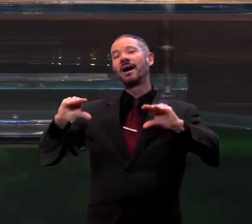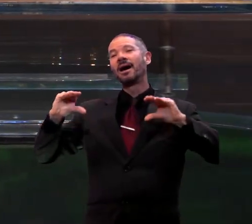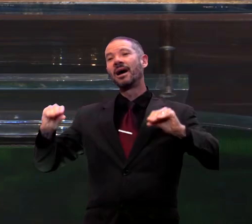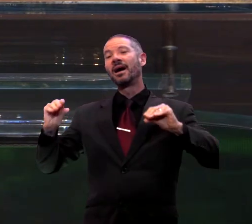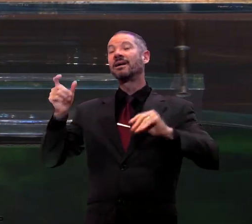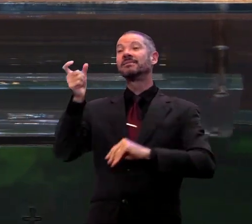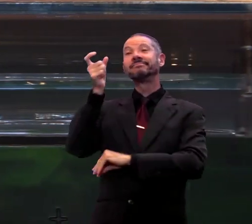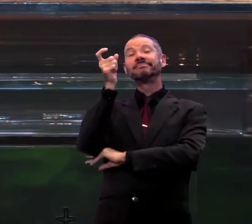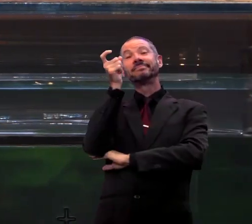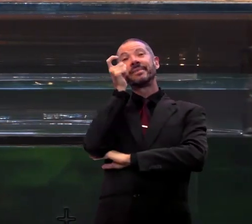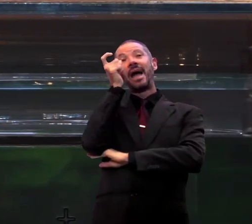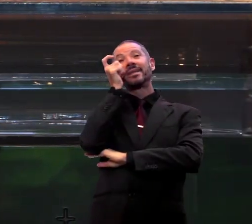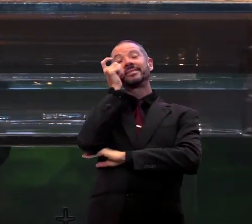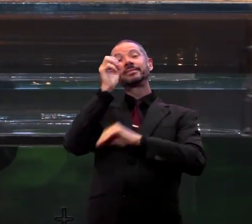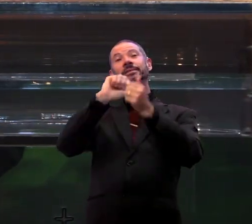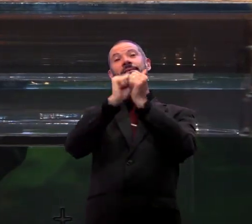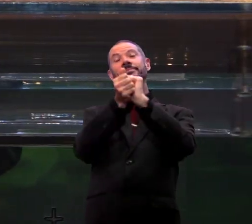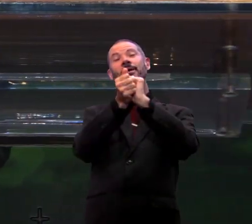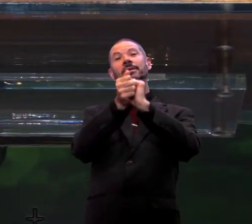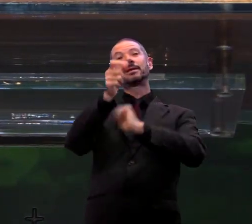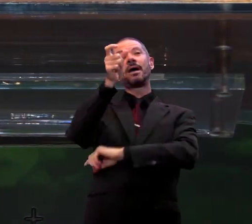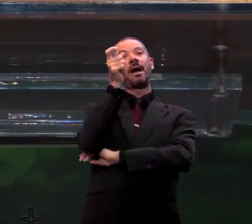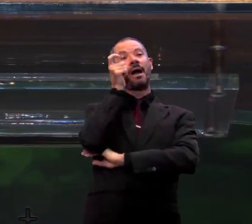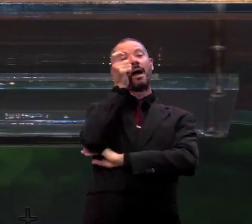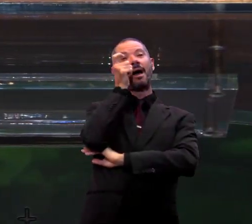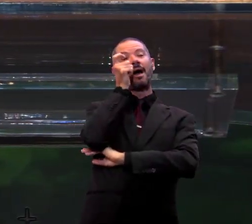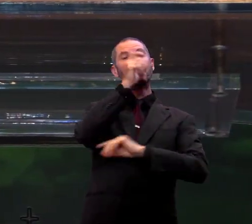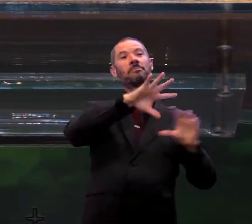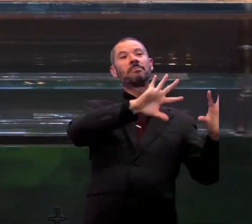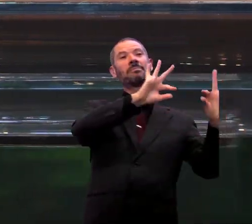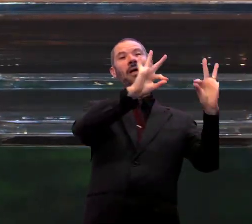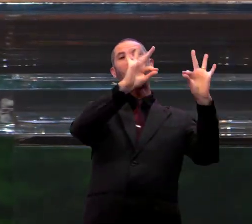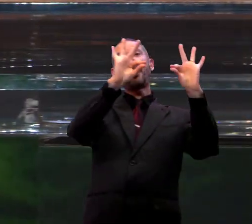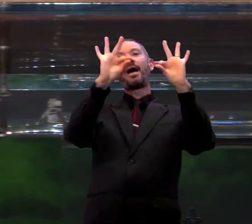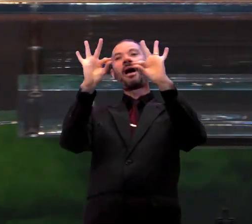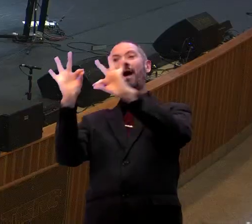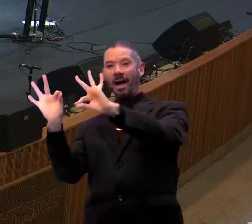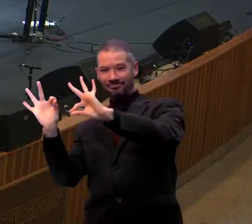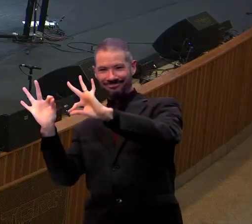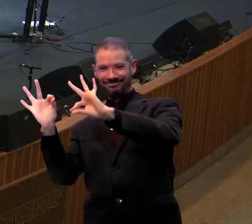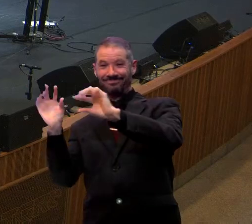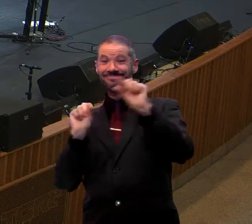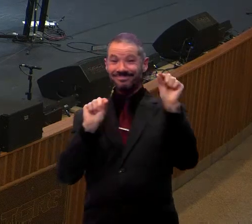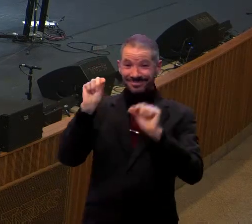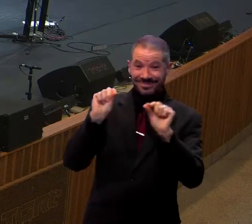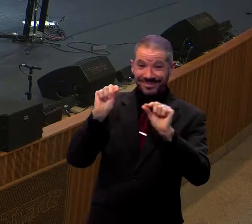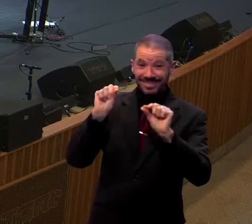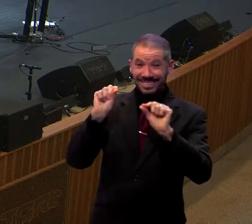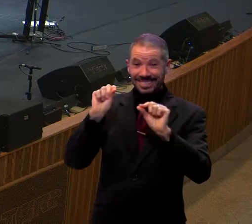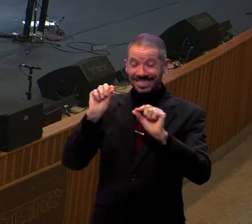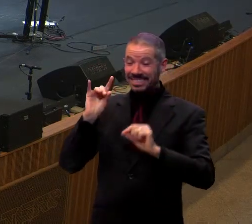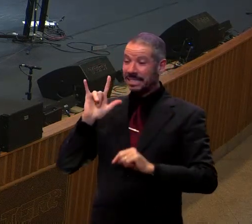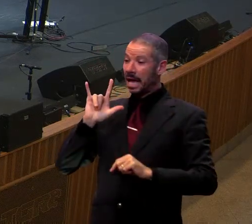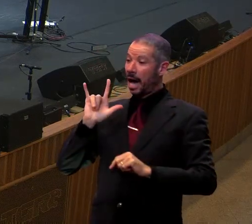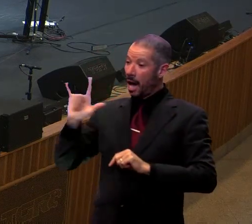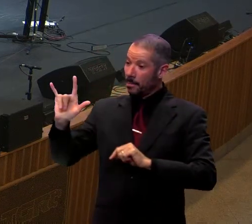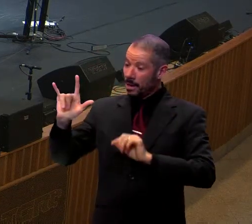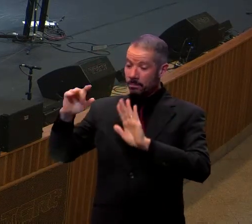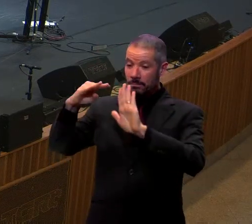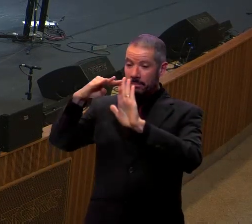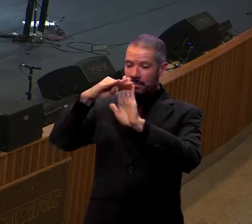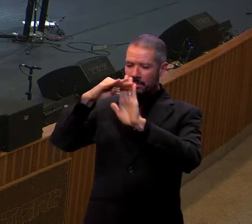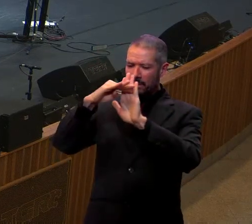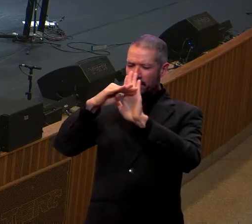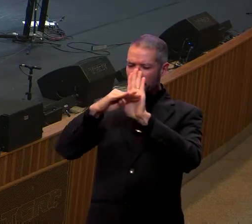e assistir o esporte. Deixa eu te falar uma coisa, quem ama o processo,